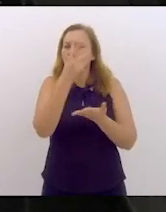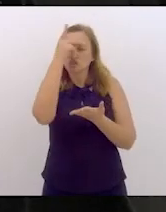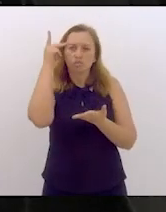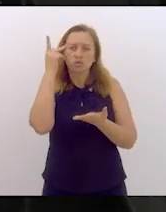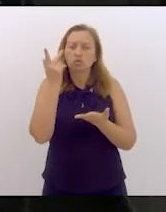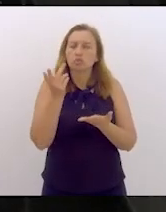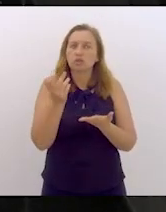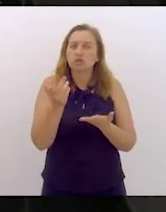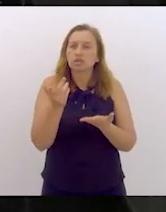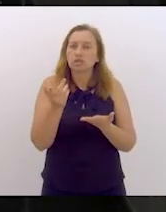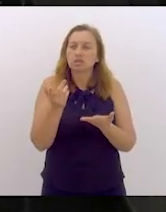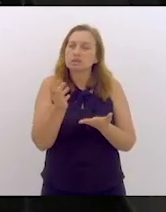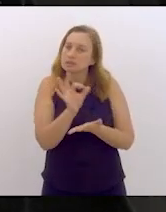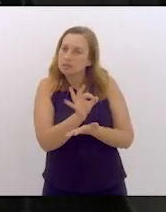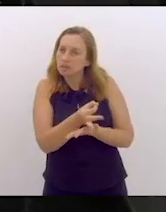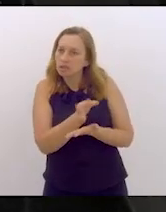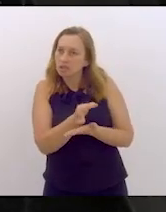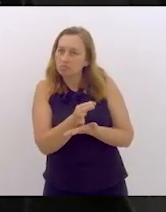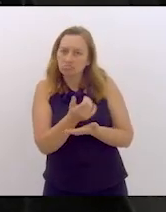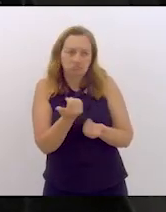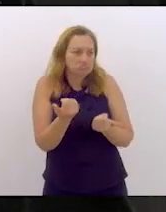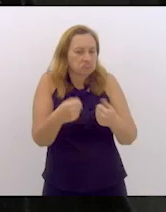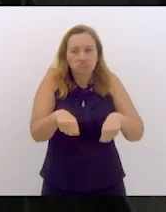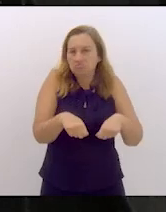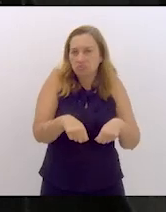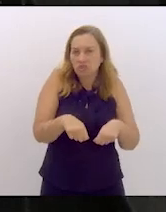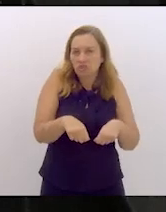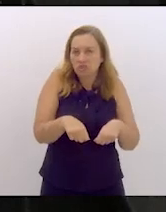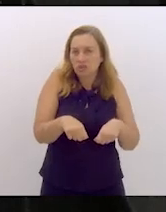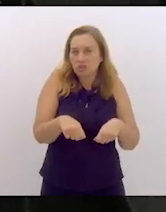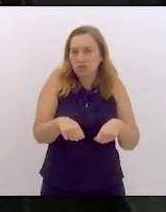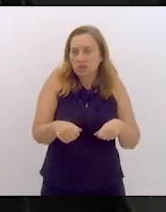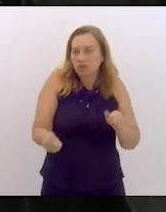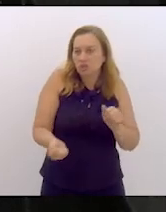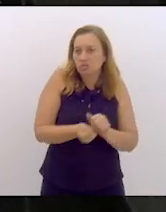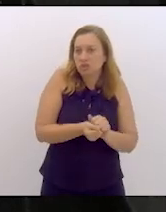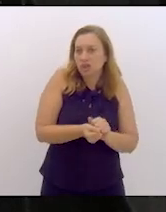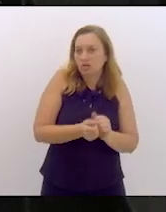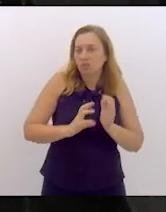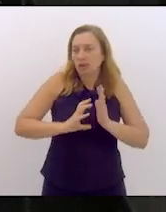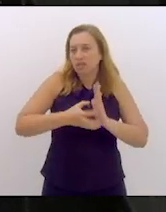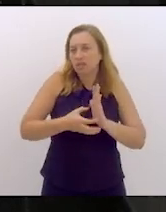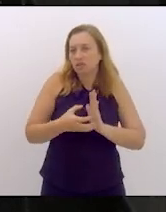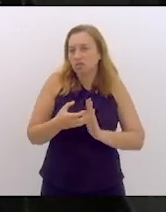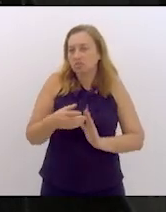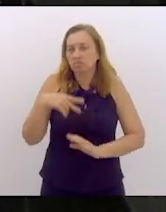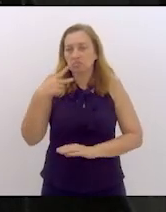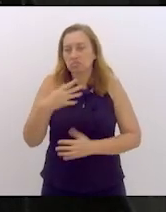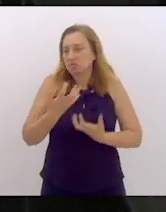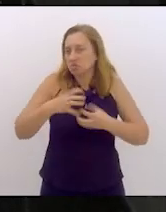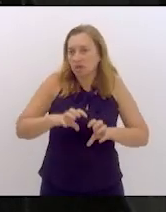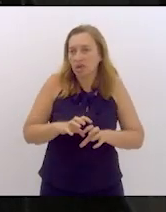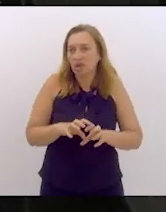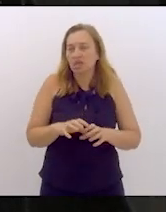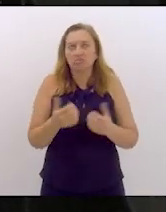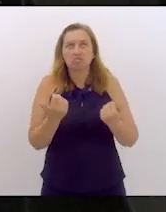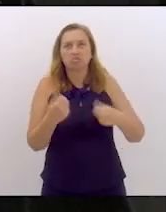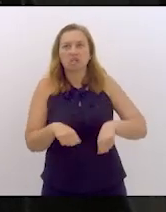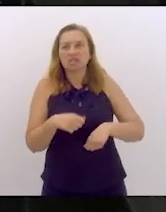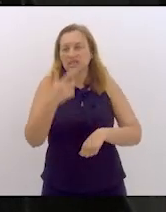que as pessoas evidentemente não precisam se filiar a um partido político se não quiserem não precisam